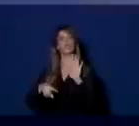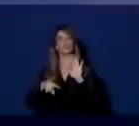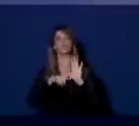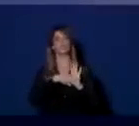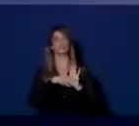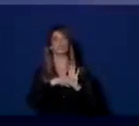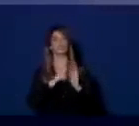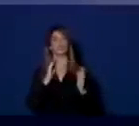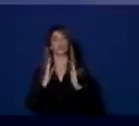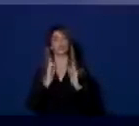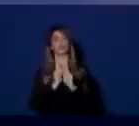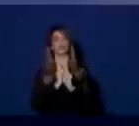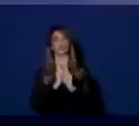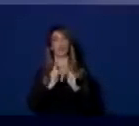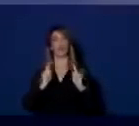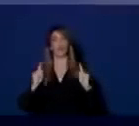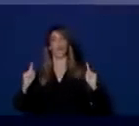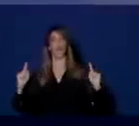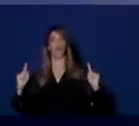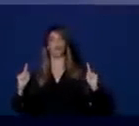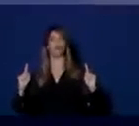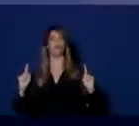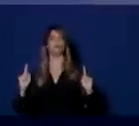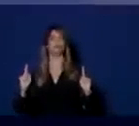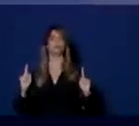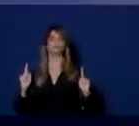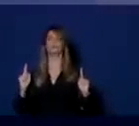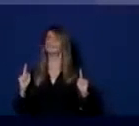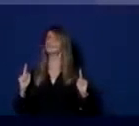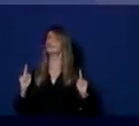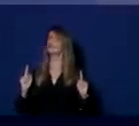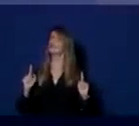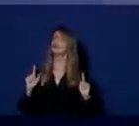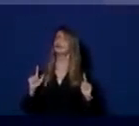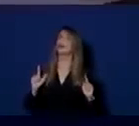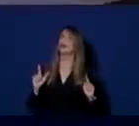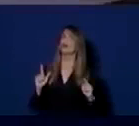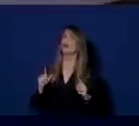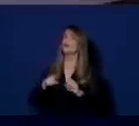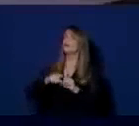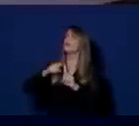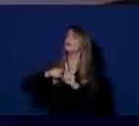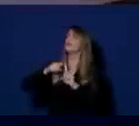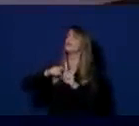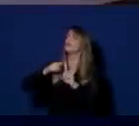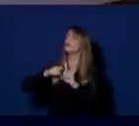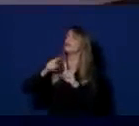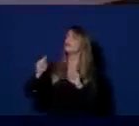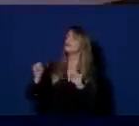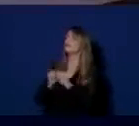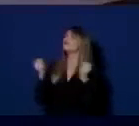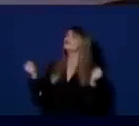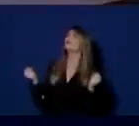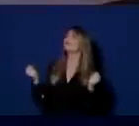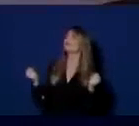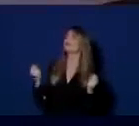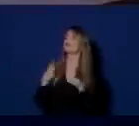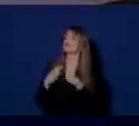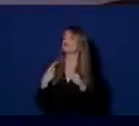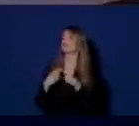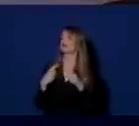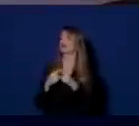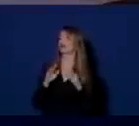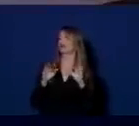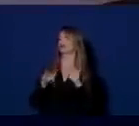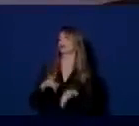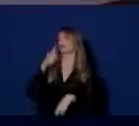longo prazo. Qual a chance, Luiz, na verdade, do termômetro estar quebrado? Porque, no final do dia, esse